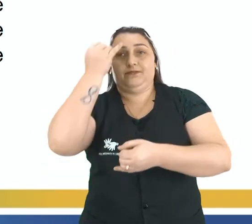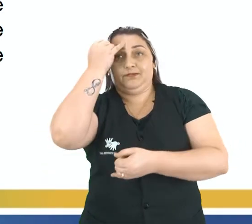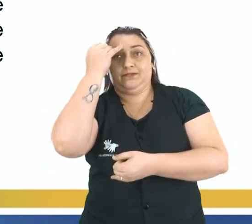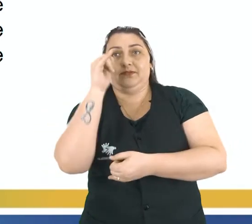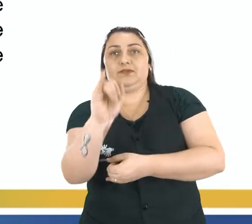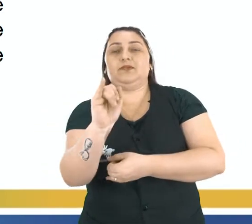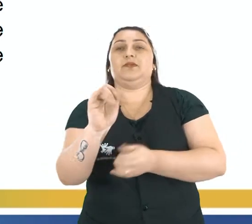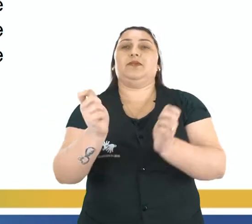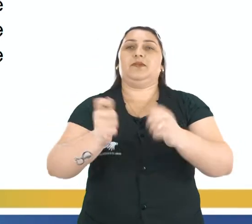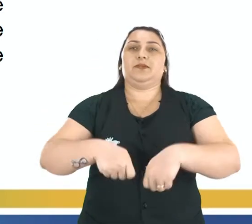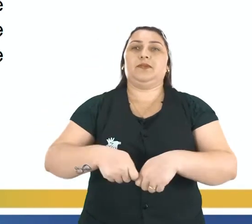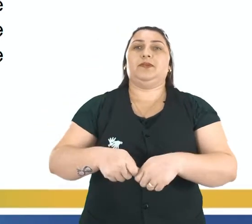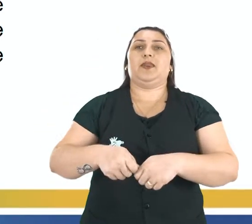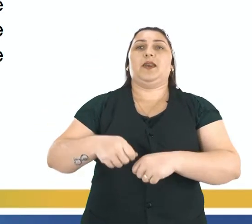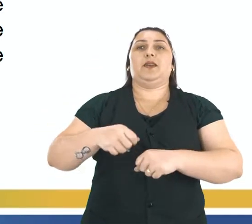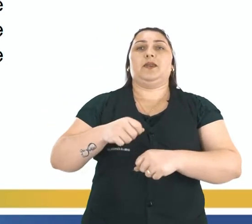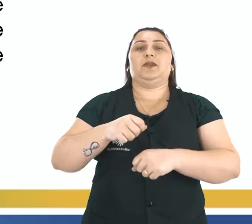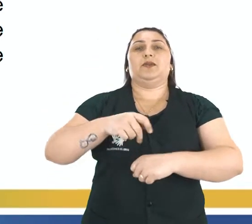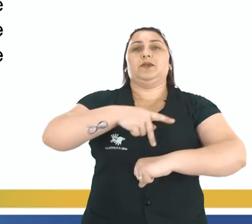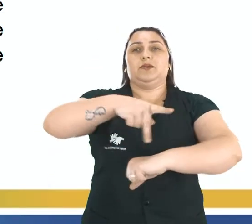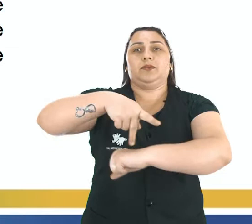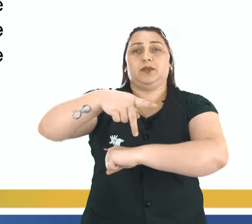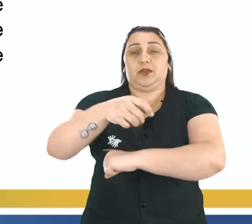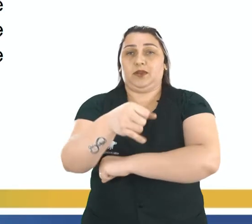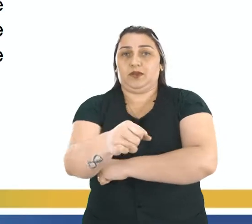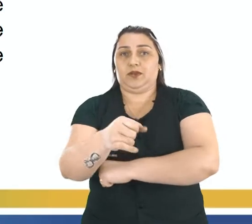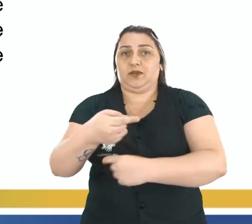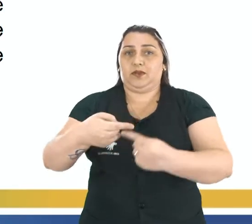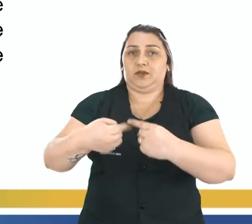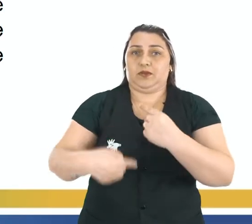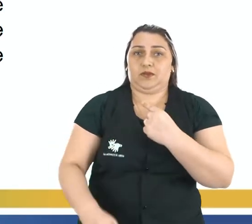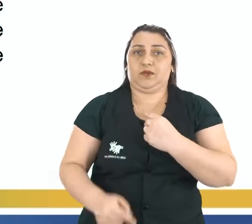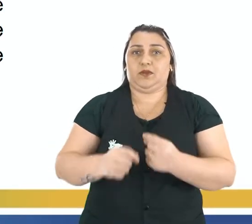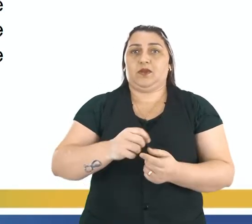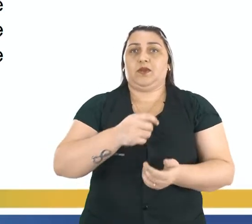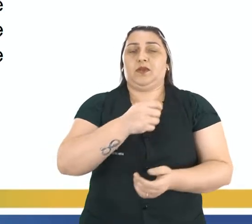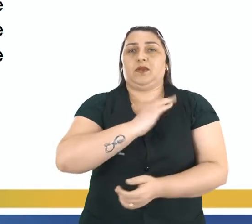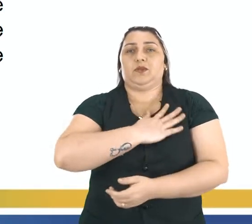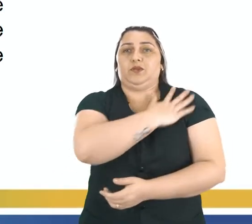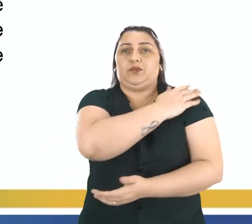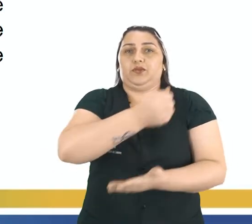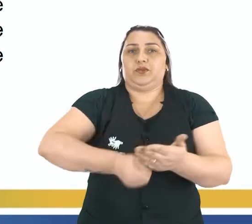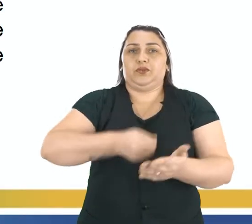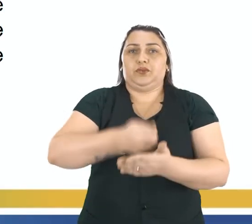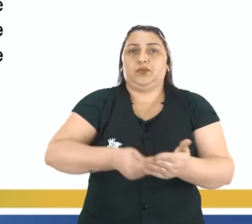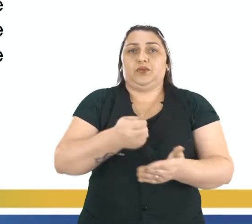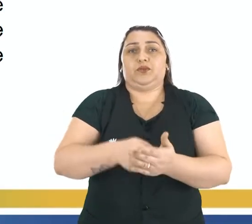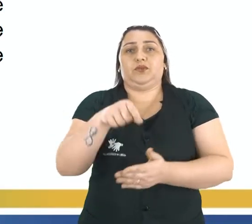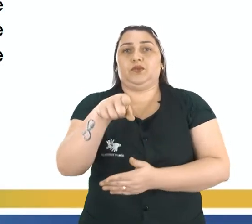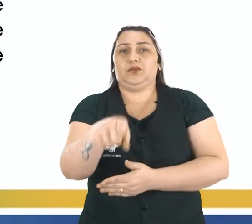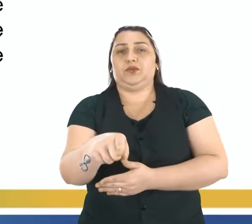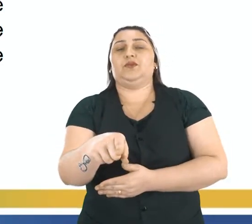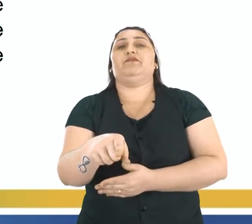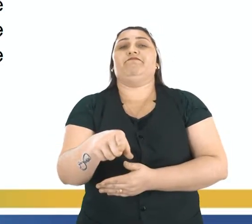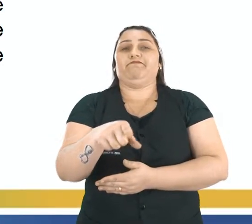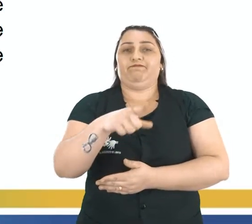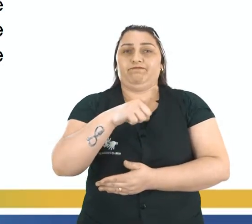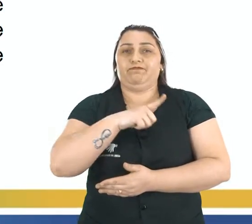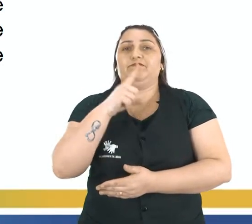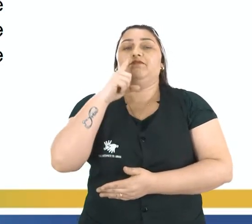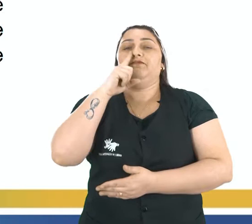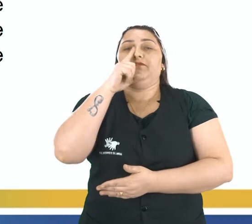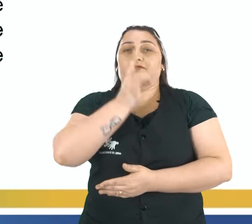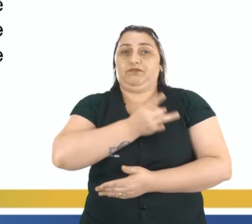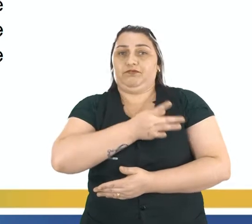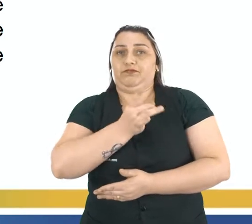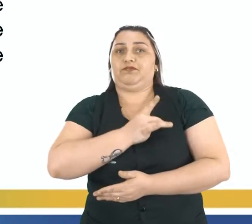que supostamente ameaçavam o país. Aquela coisa, se você era contra a ditadura militar, então supostamente você já estava correndo um risco